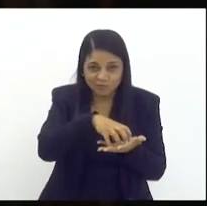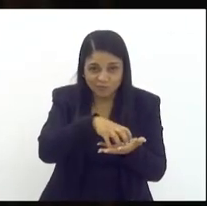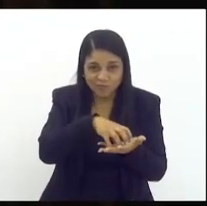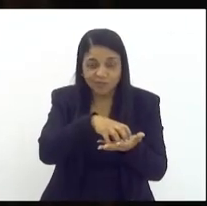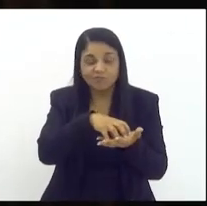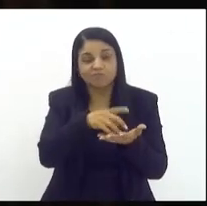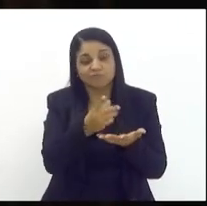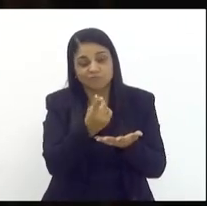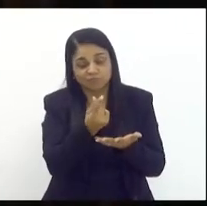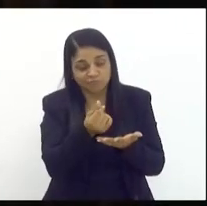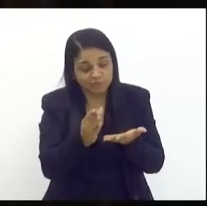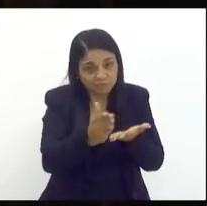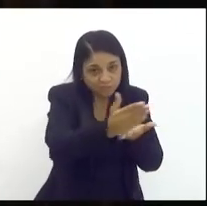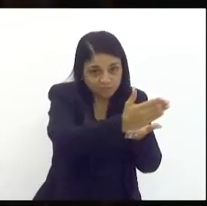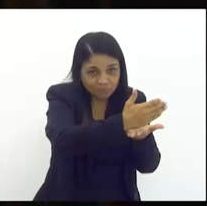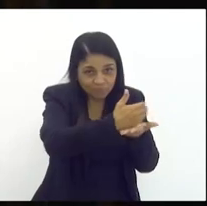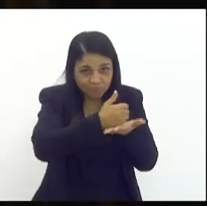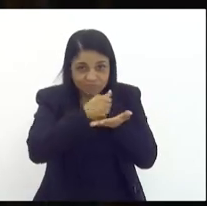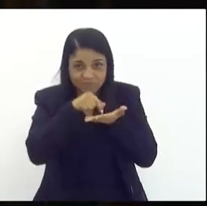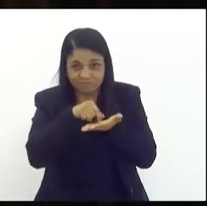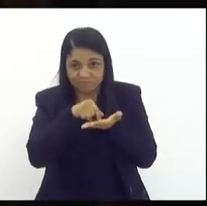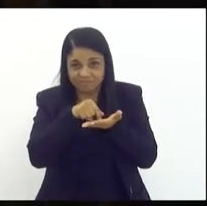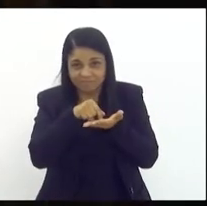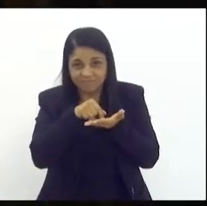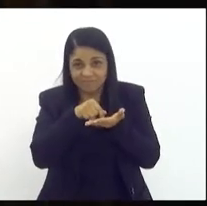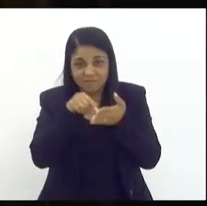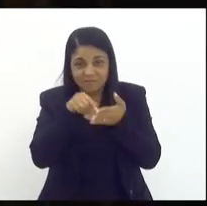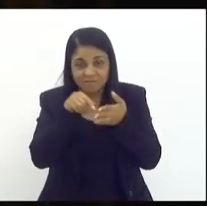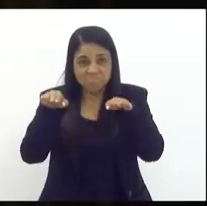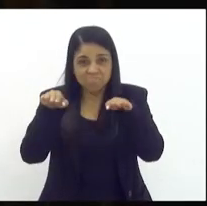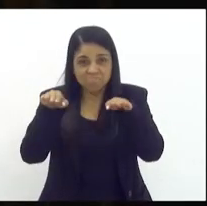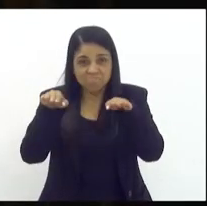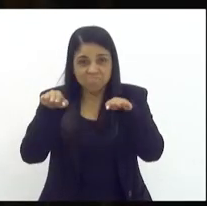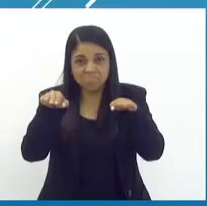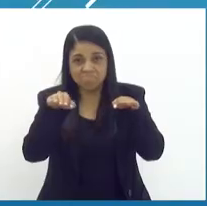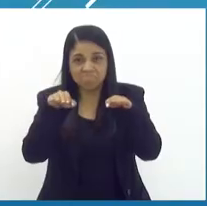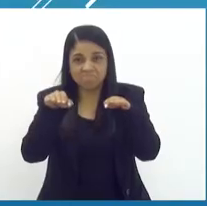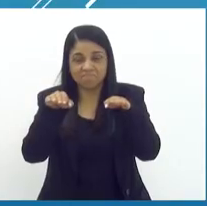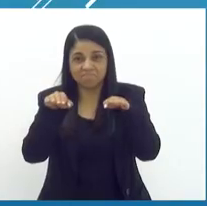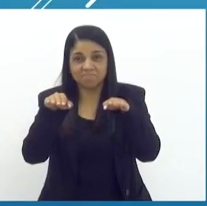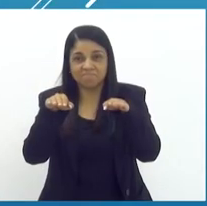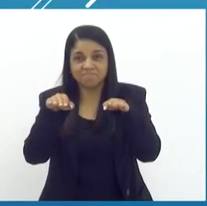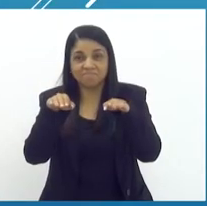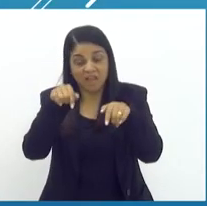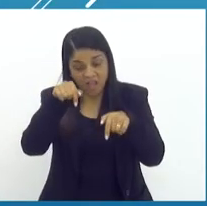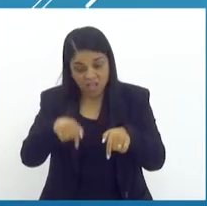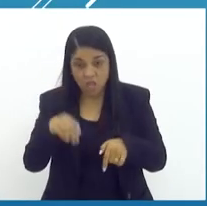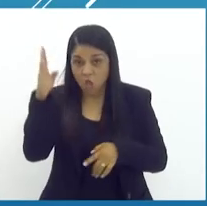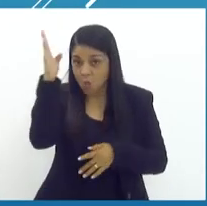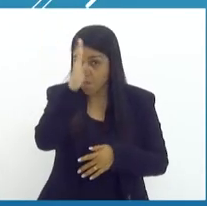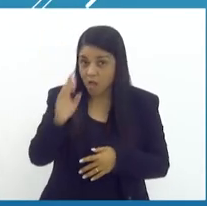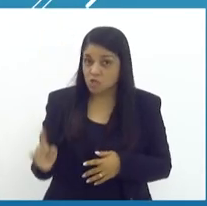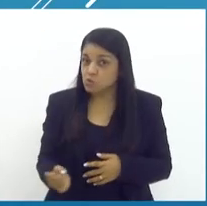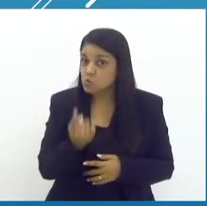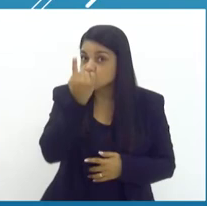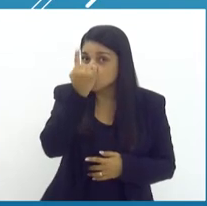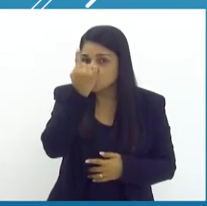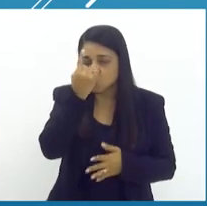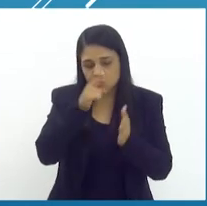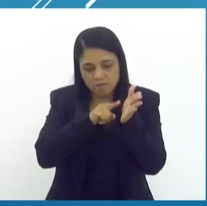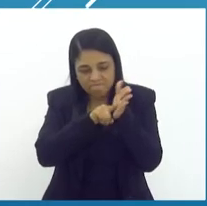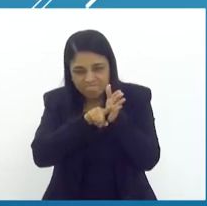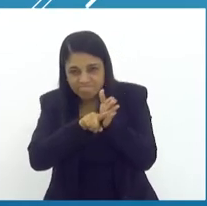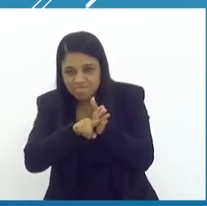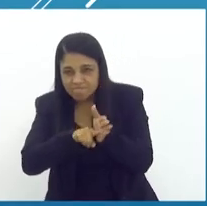metade e muito Possivelmente em caso de empate favoravel contribuinte aqui é o único país do mundo que quem investigado